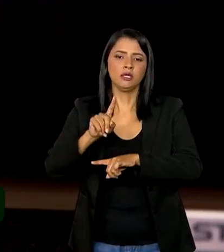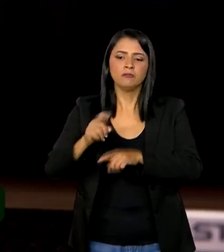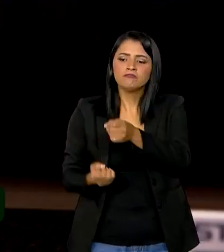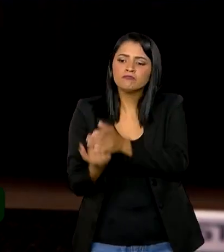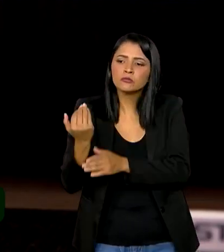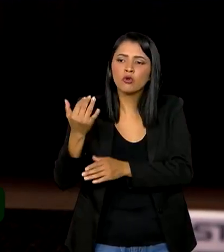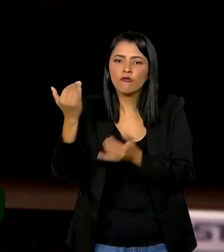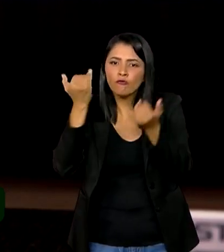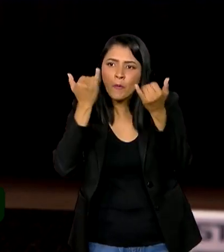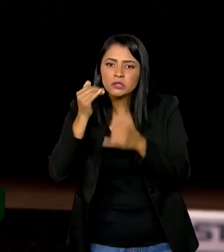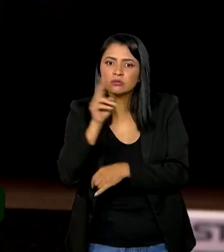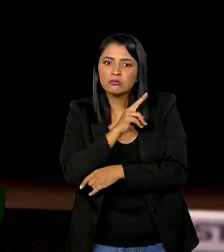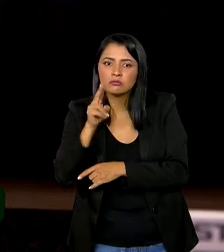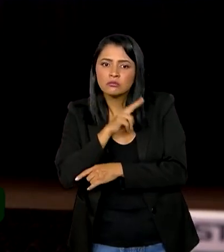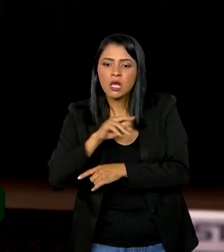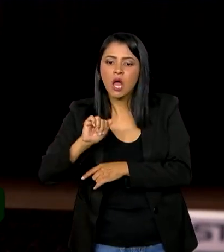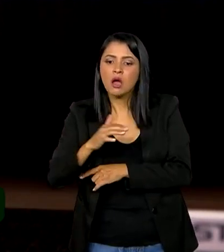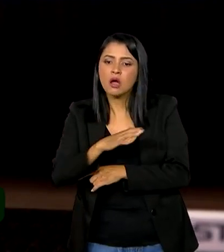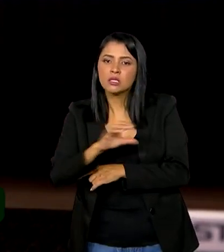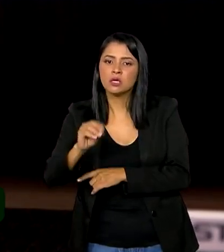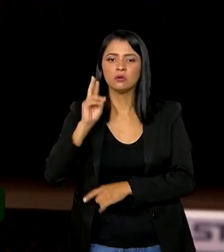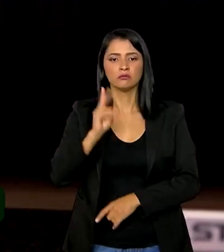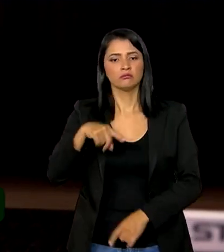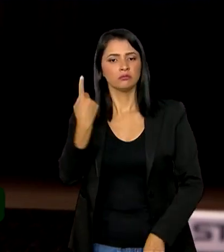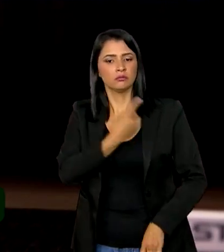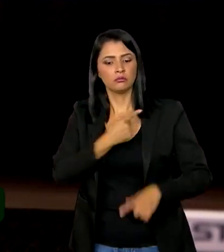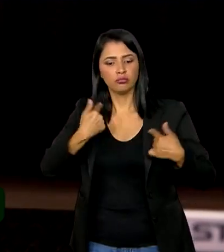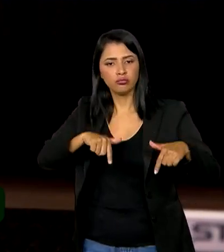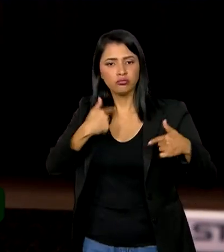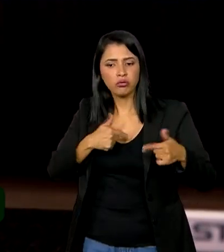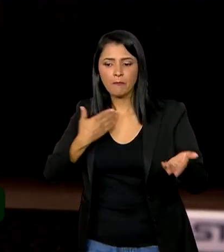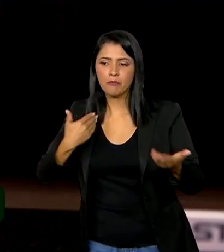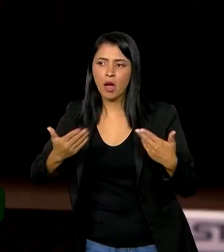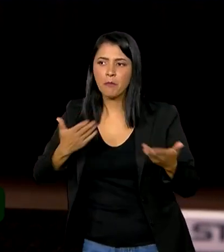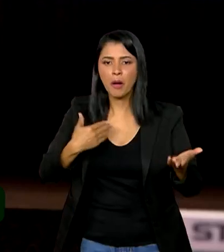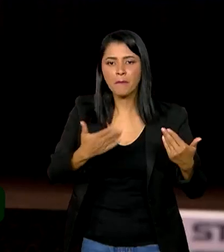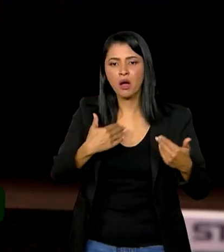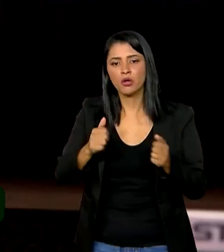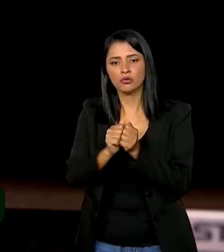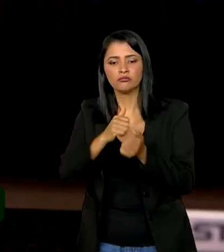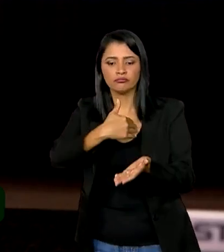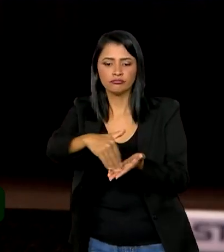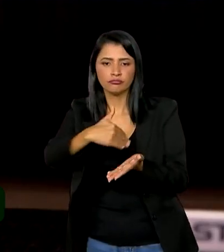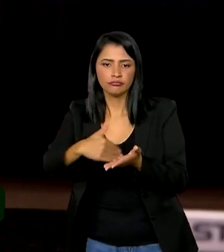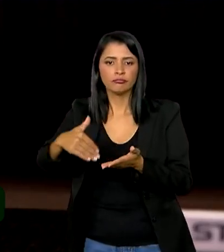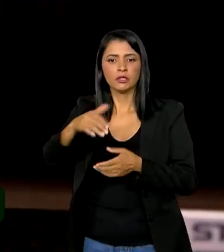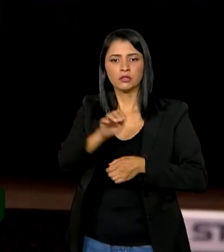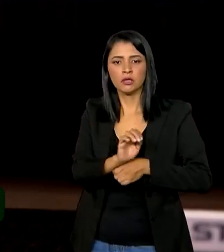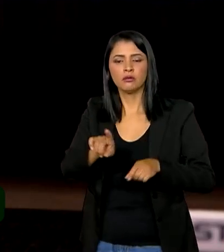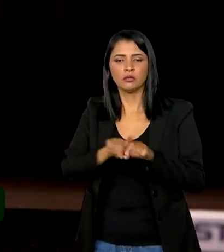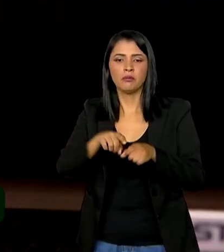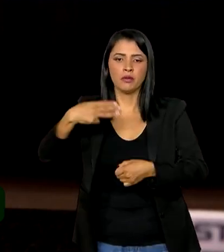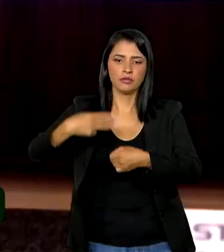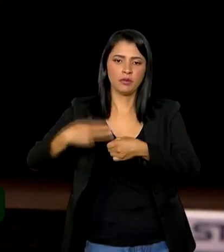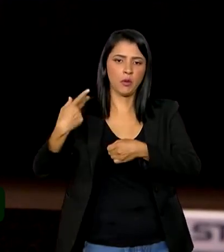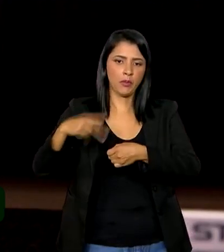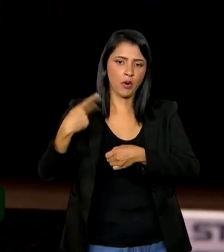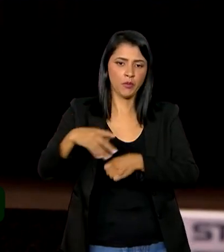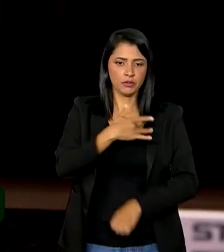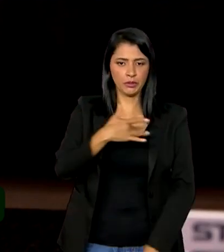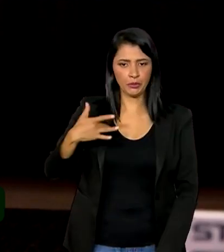questão das queimadas, seja a seca prolongada. As duas questões se juntam, como sabemos, né, se unem. E a Força Nacional